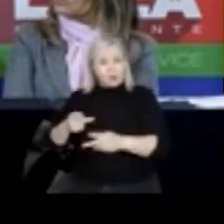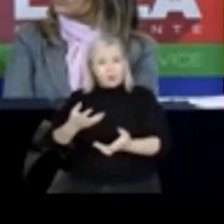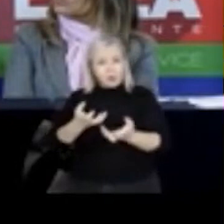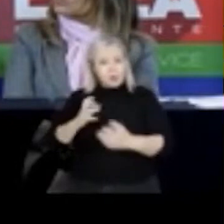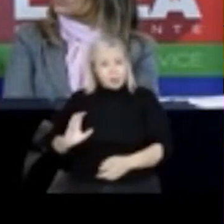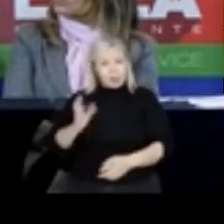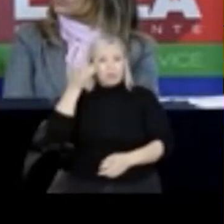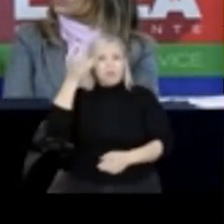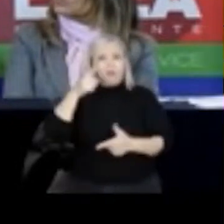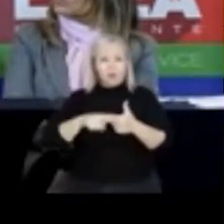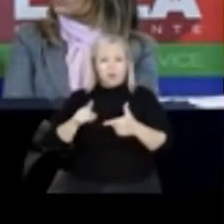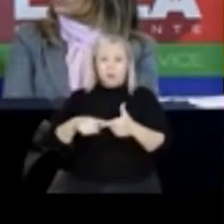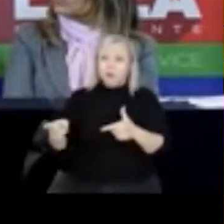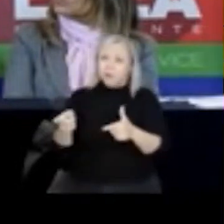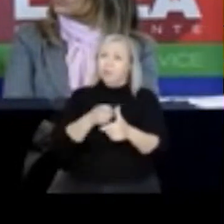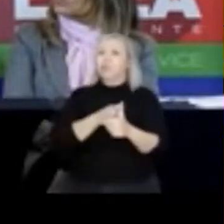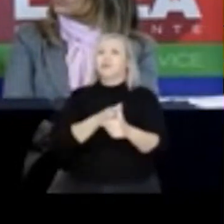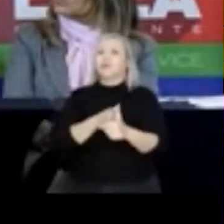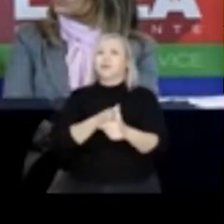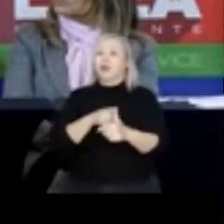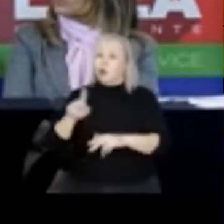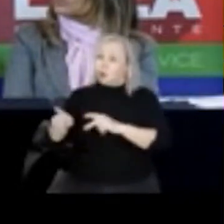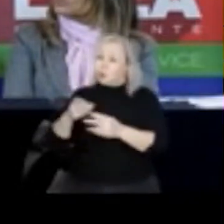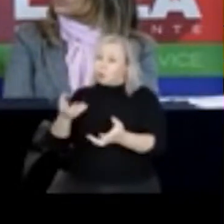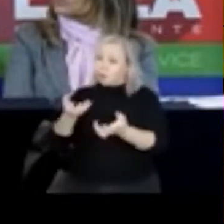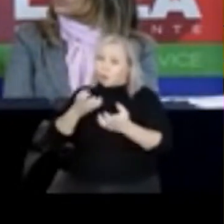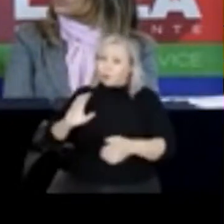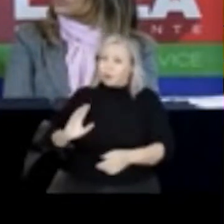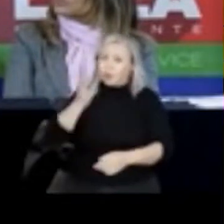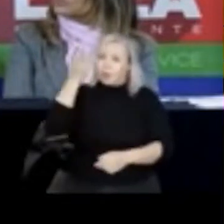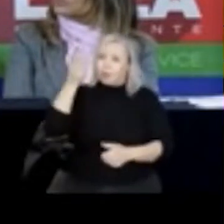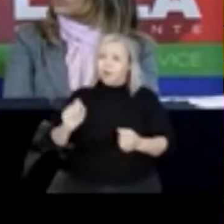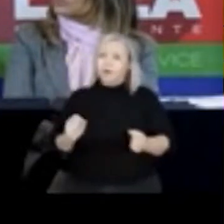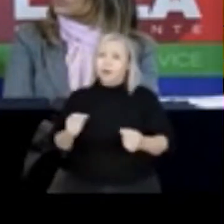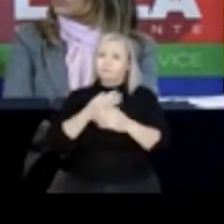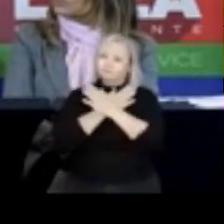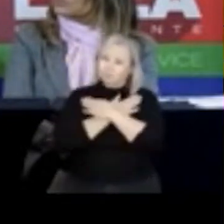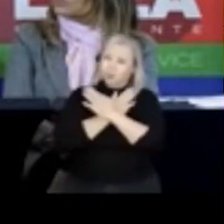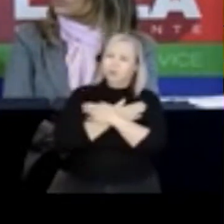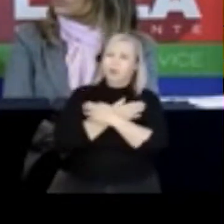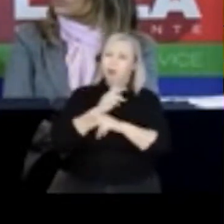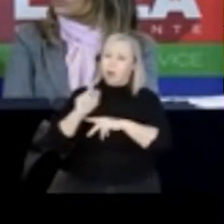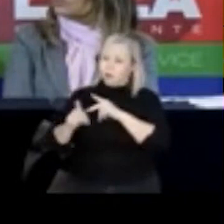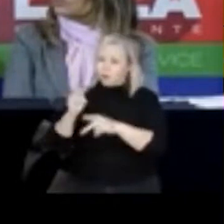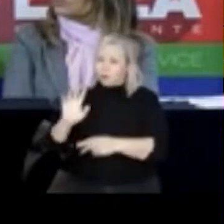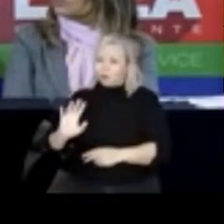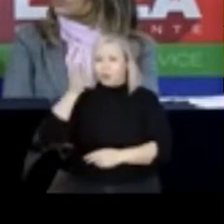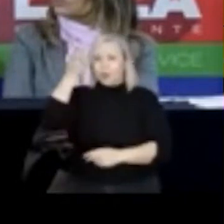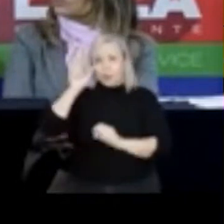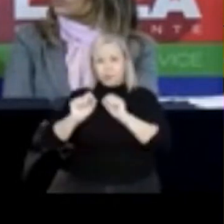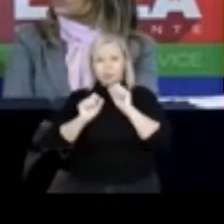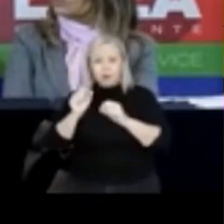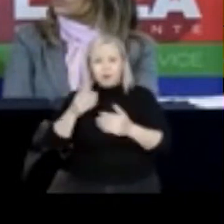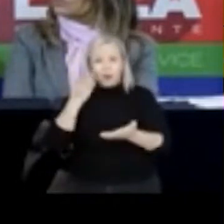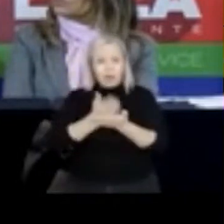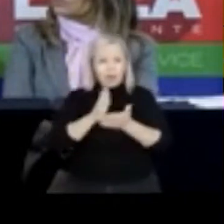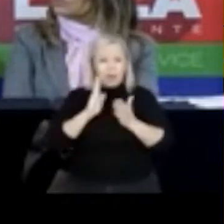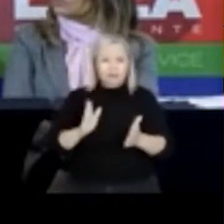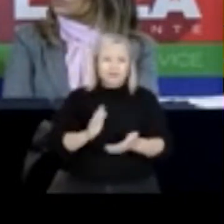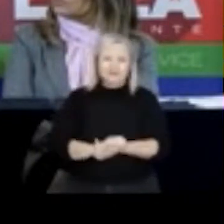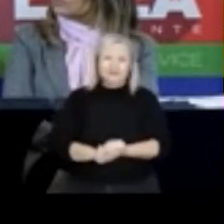o povo quer resolver o problema do seu desemprego, o povo quer resolver o problema de acabar com a economia informal, porque ele quer